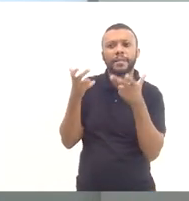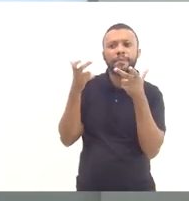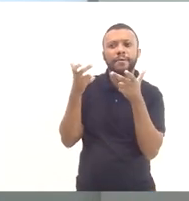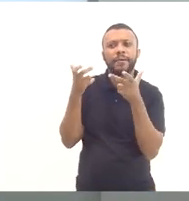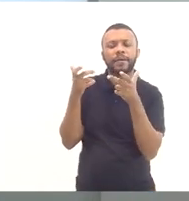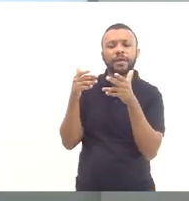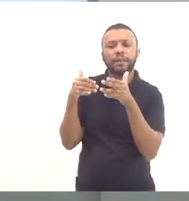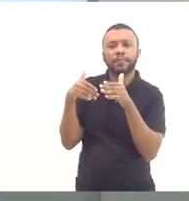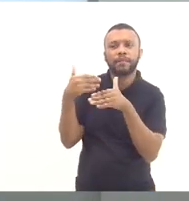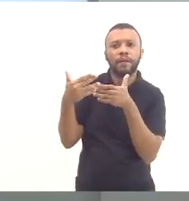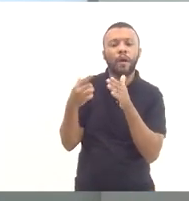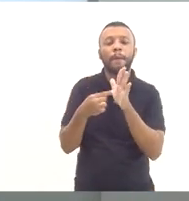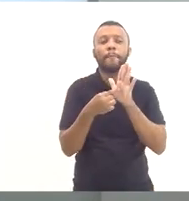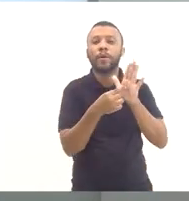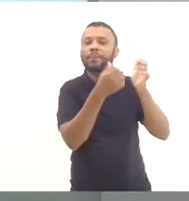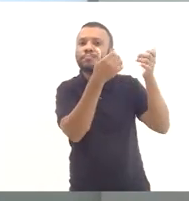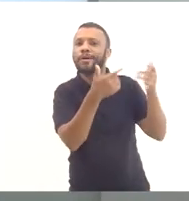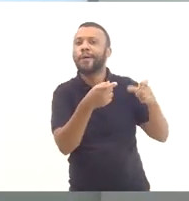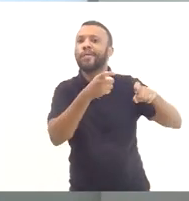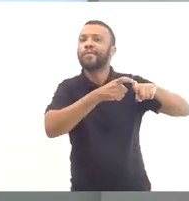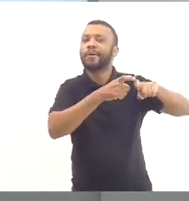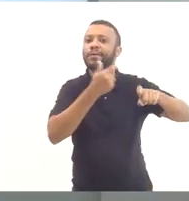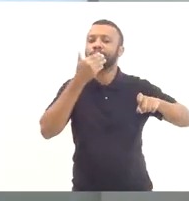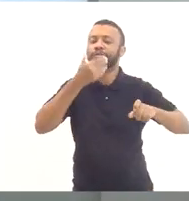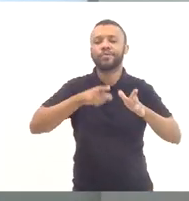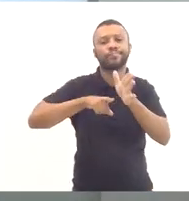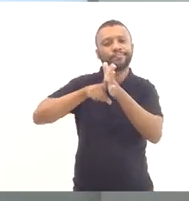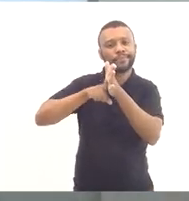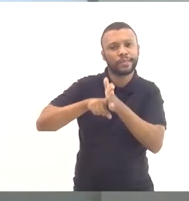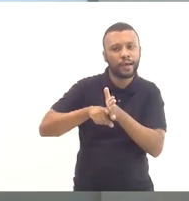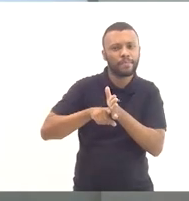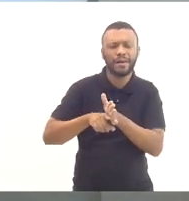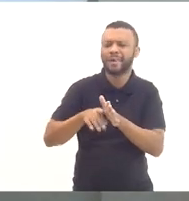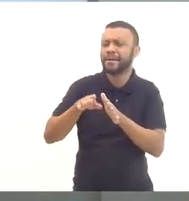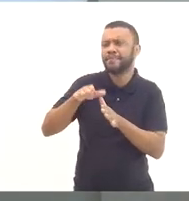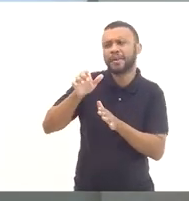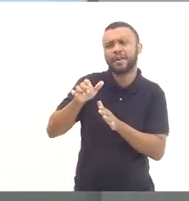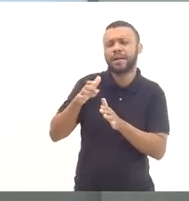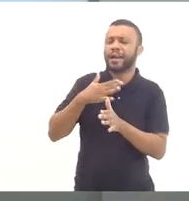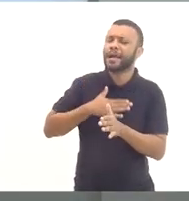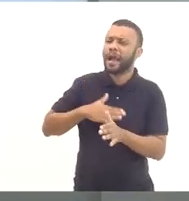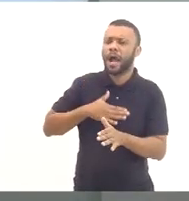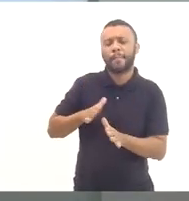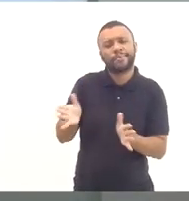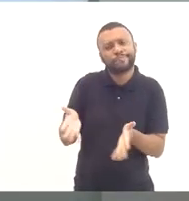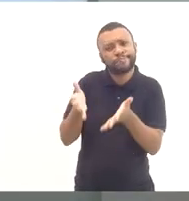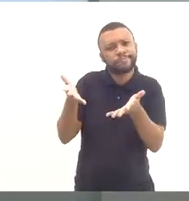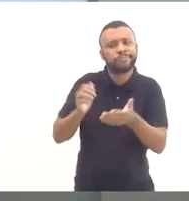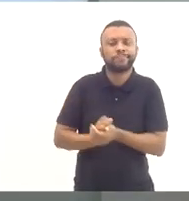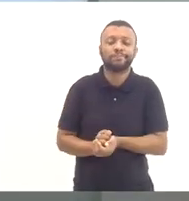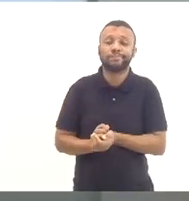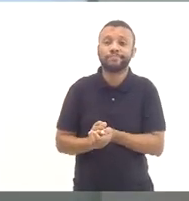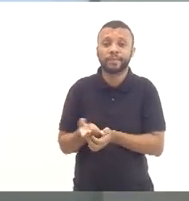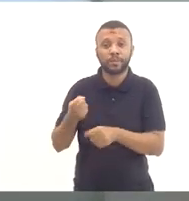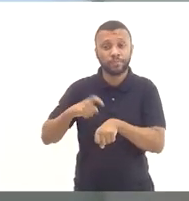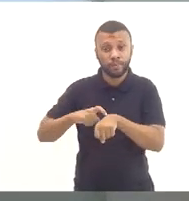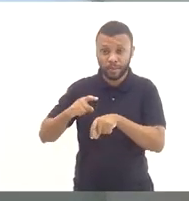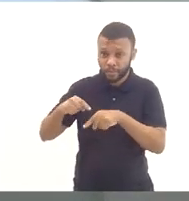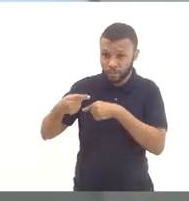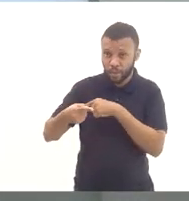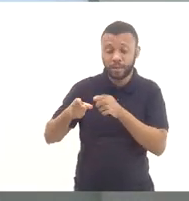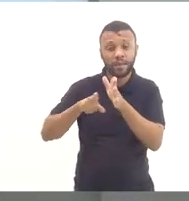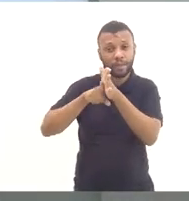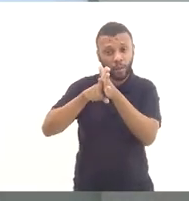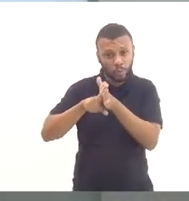ele não tava fazendo isso finalizei para o médico mandou fazer o exame não tem nada a mãe Relaxa vai viver ainda na consulta posterior